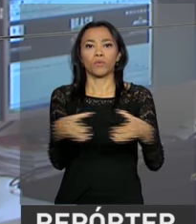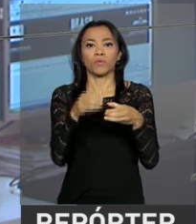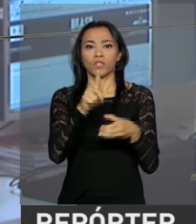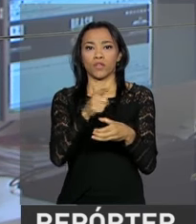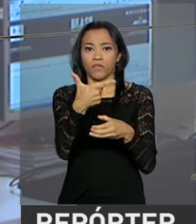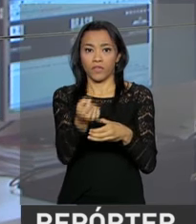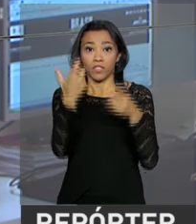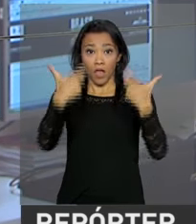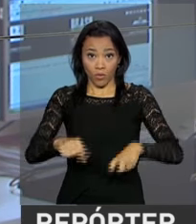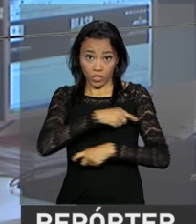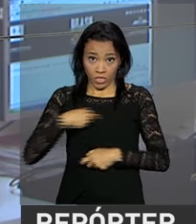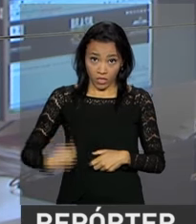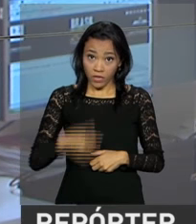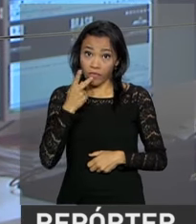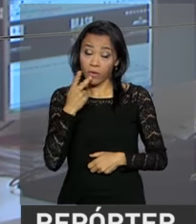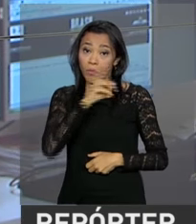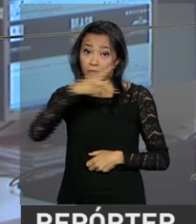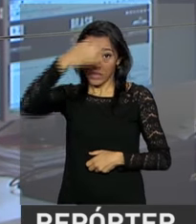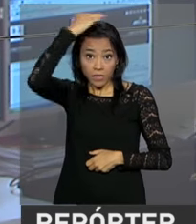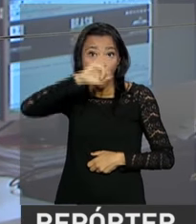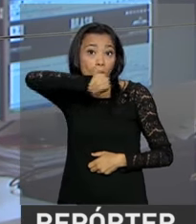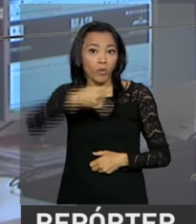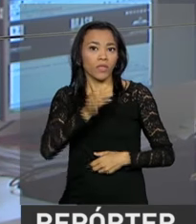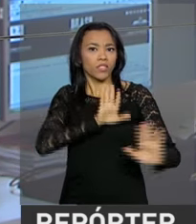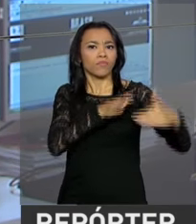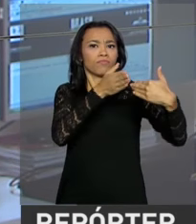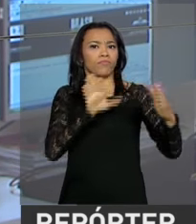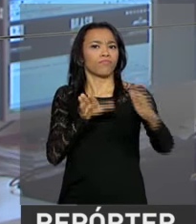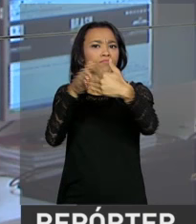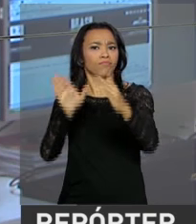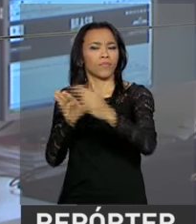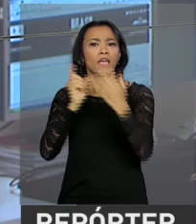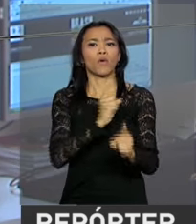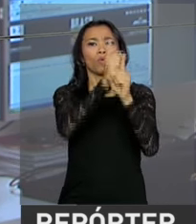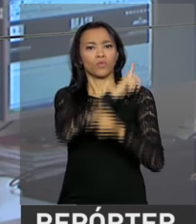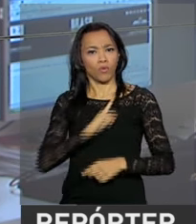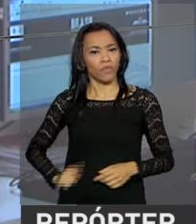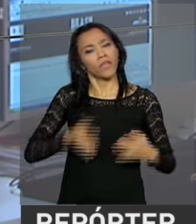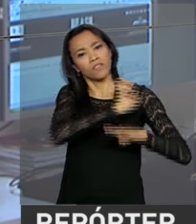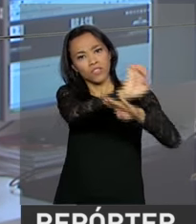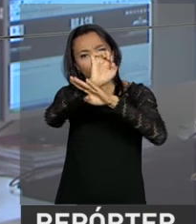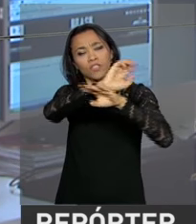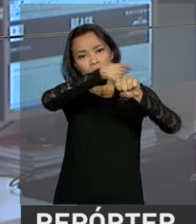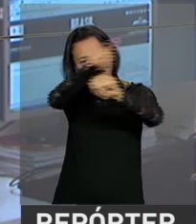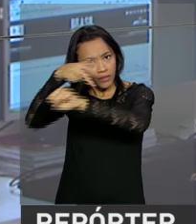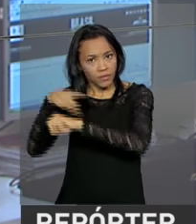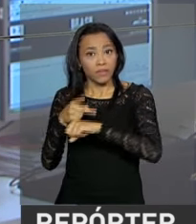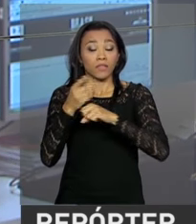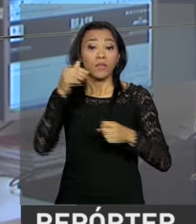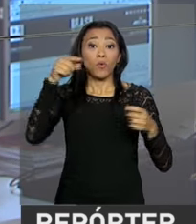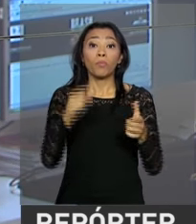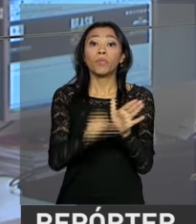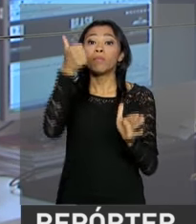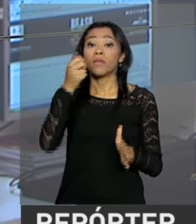presidente Michel Temer aproveitou a oportunidade para encontros bilaterais com chefes de Estado e governo. O primeiro encontro desta